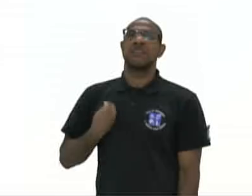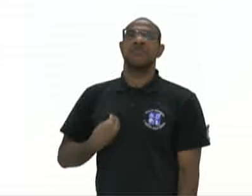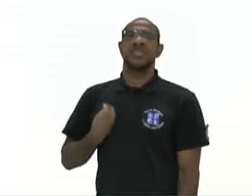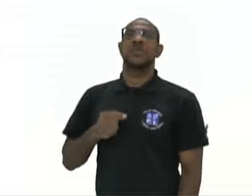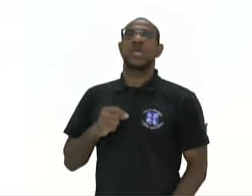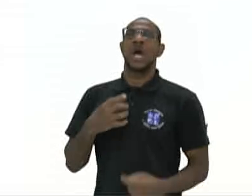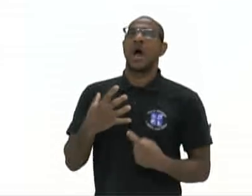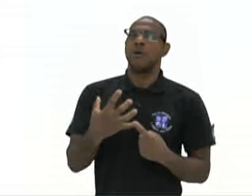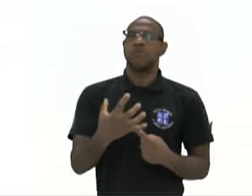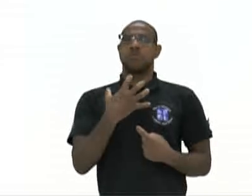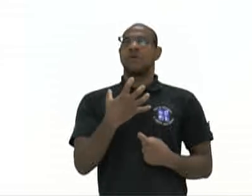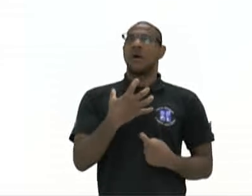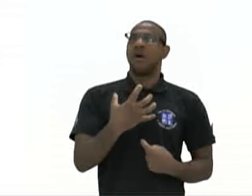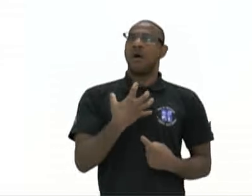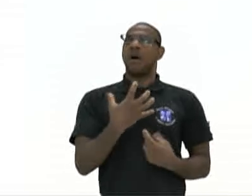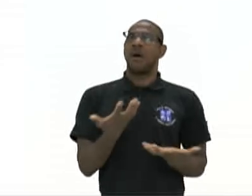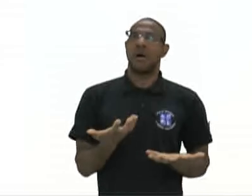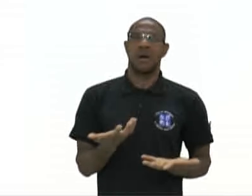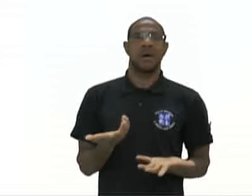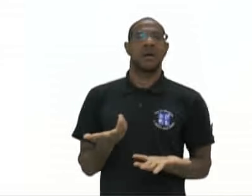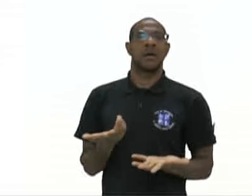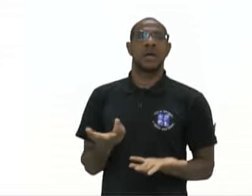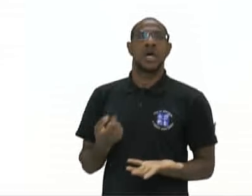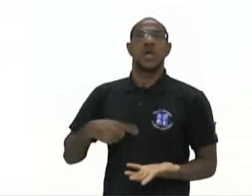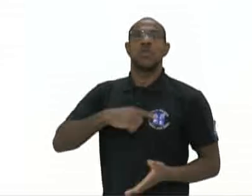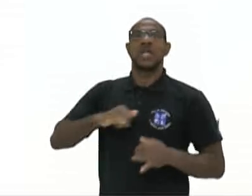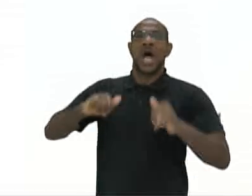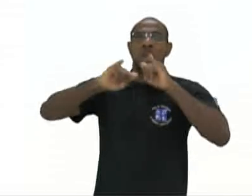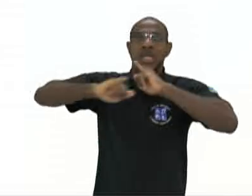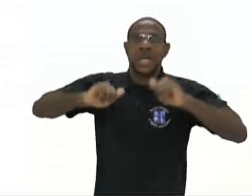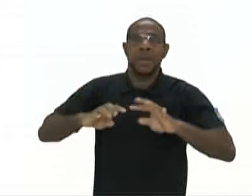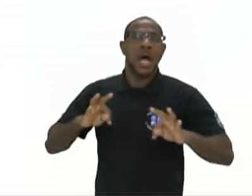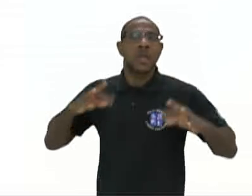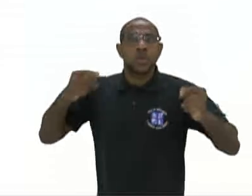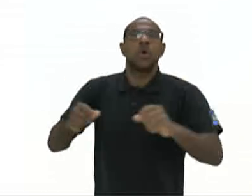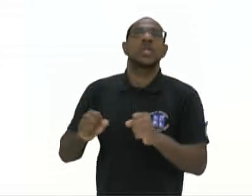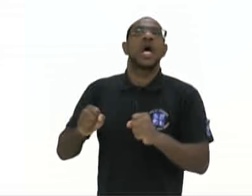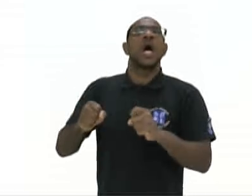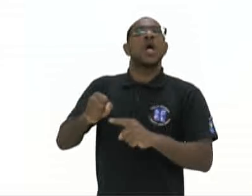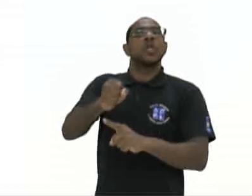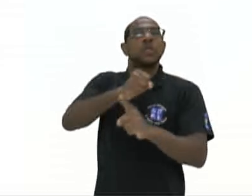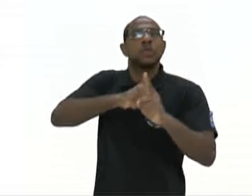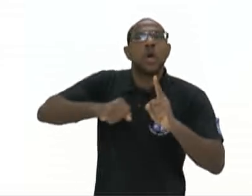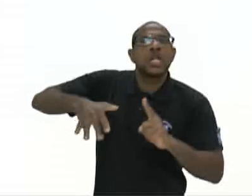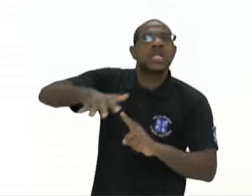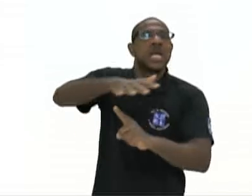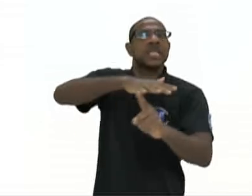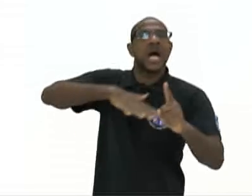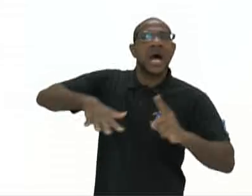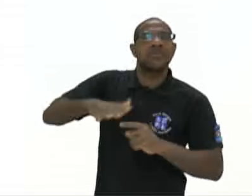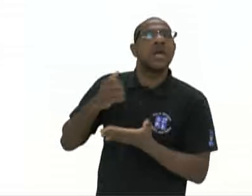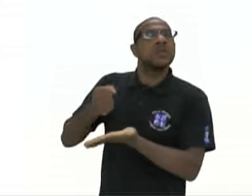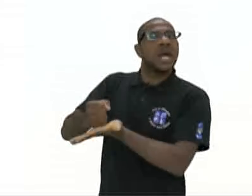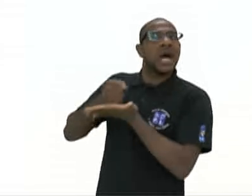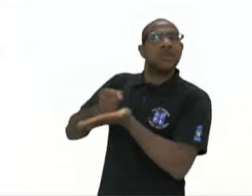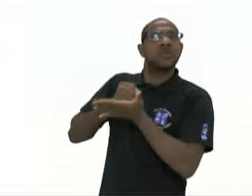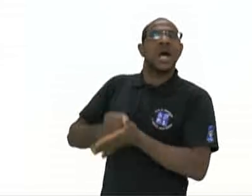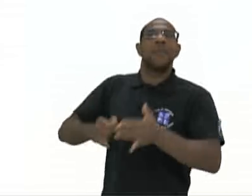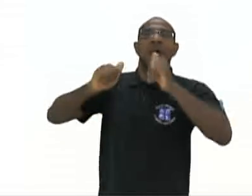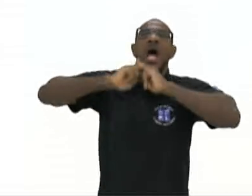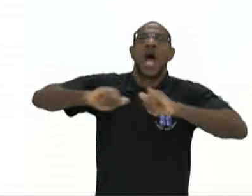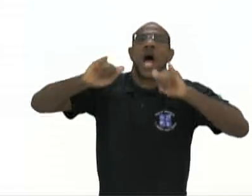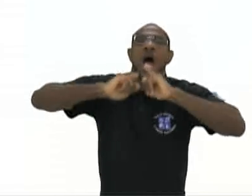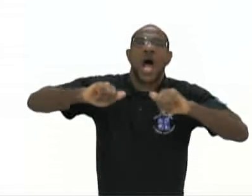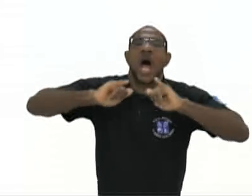ameaçadas e conclamamos a toda a sociedade a se juntar a nós nesse grito em defesa da vida nas